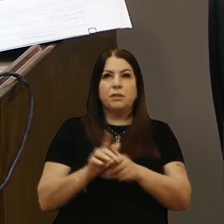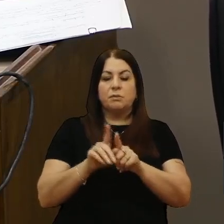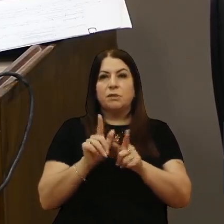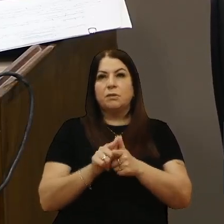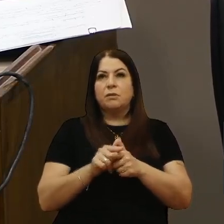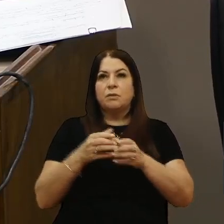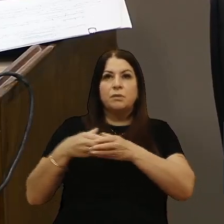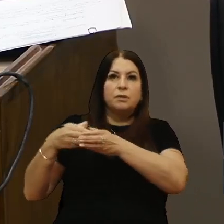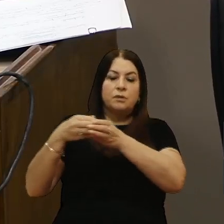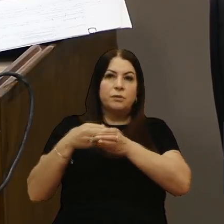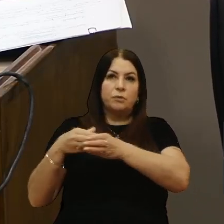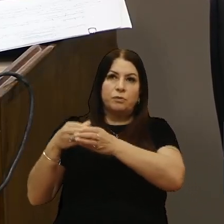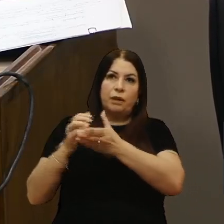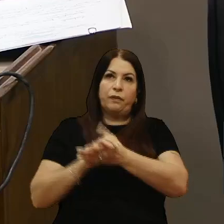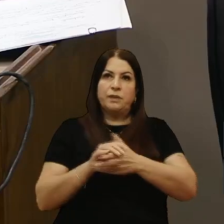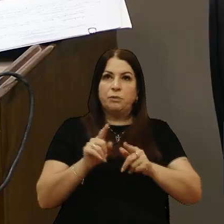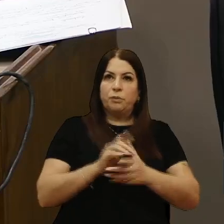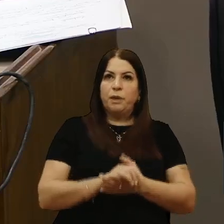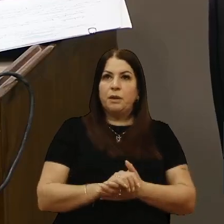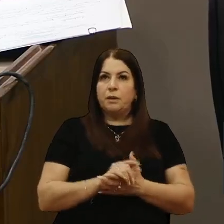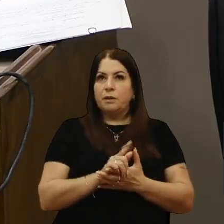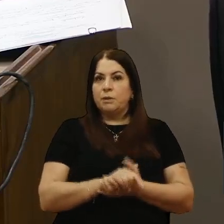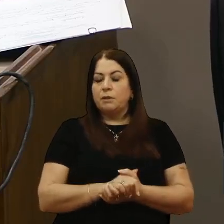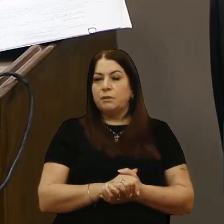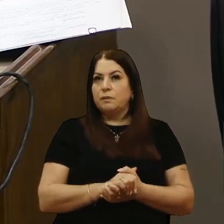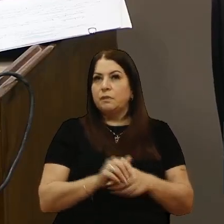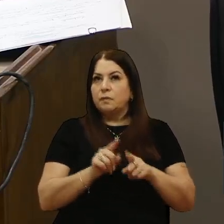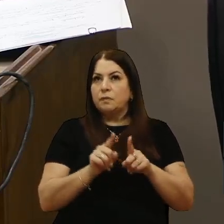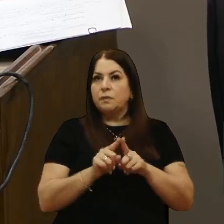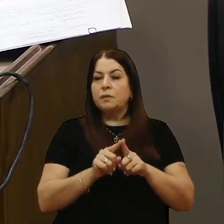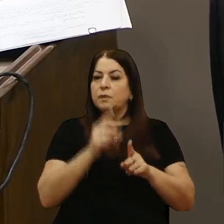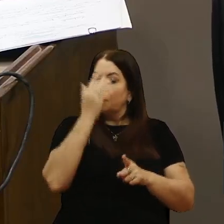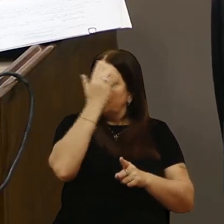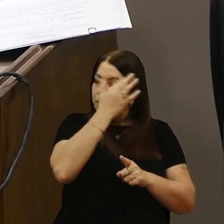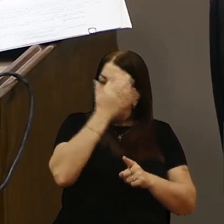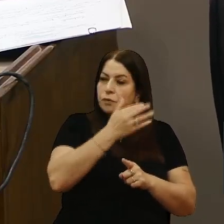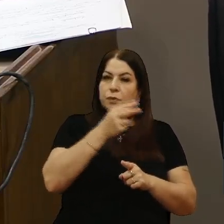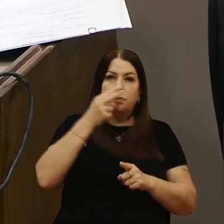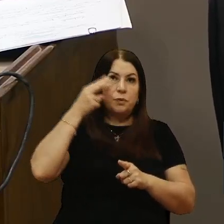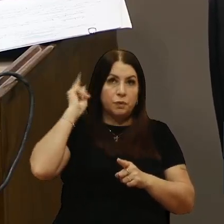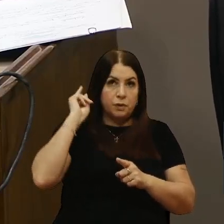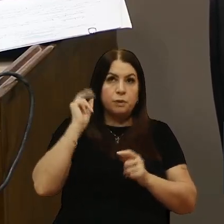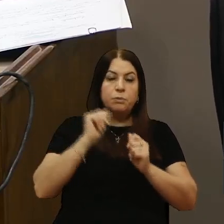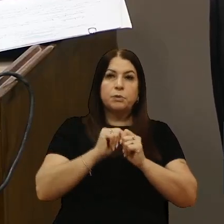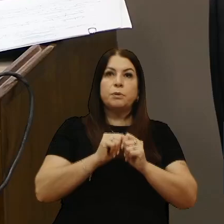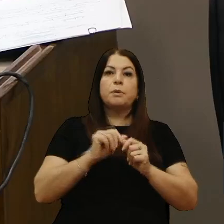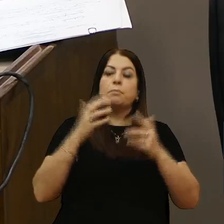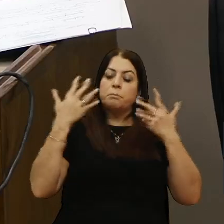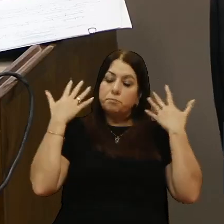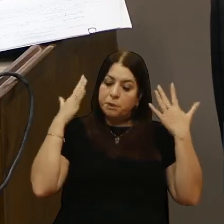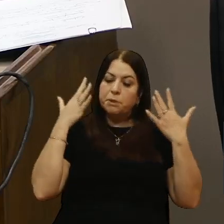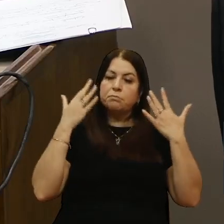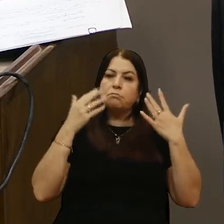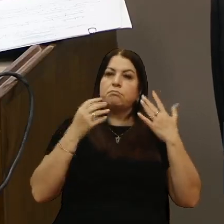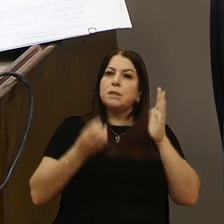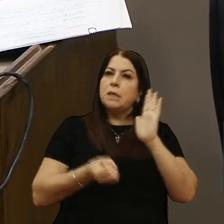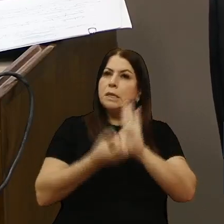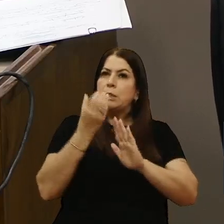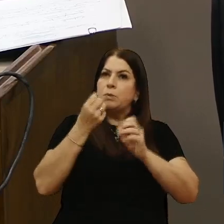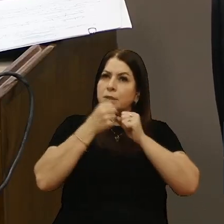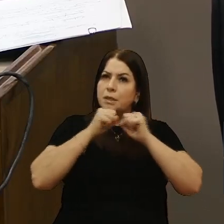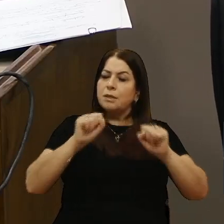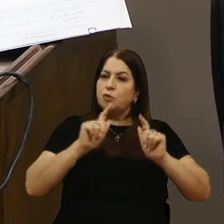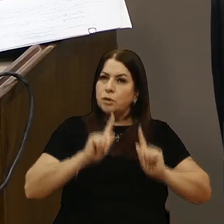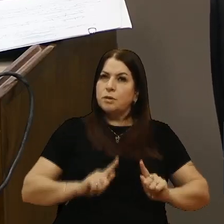para o turismo da nossa Caxias do Sul. Então, Weber, Adiló, Nespolo, meus parabéns. Parabéns pela criação da Secretaria de